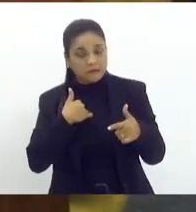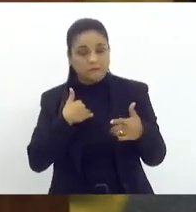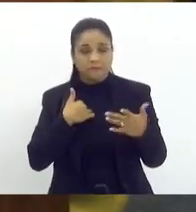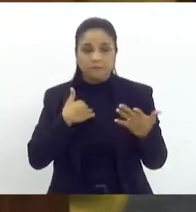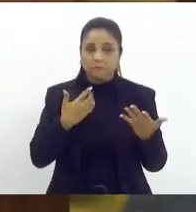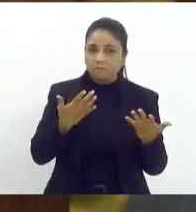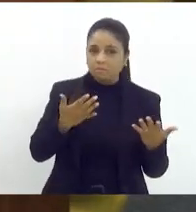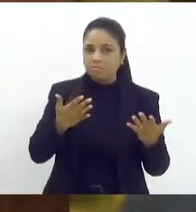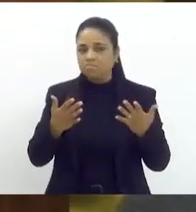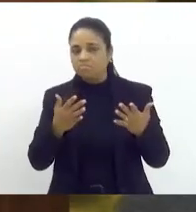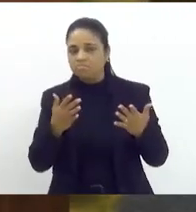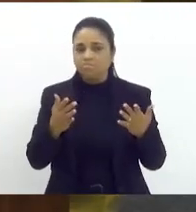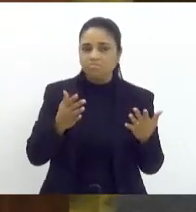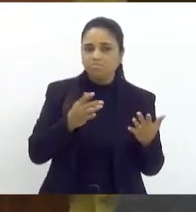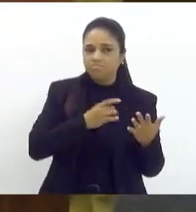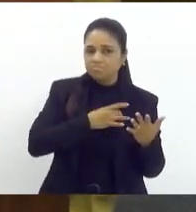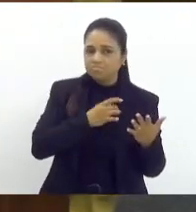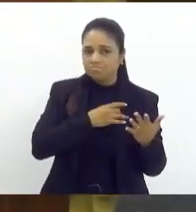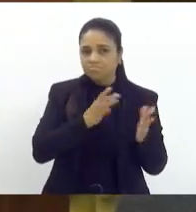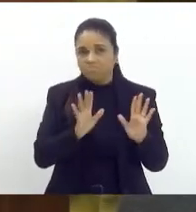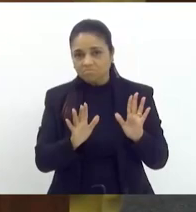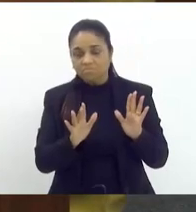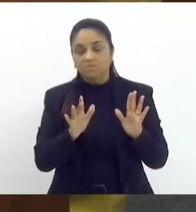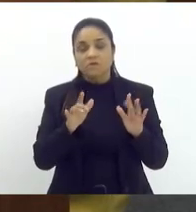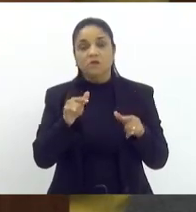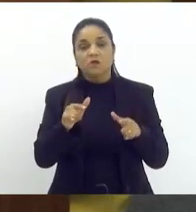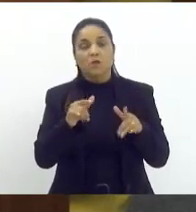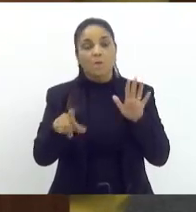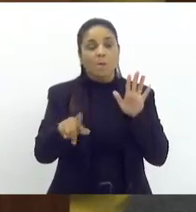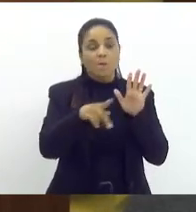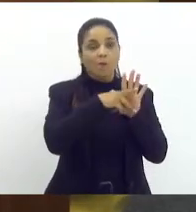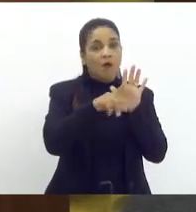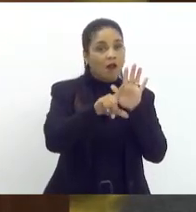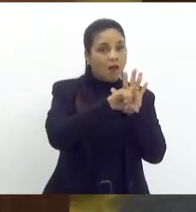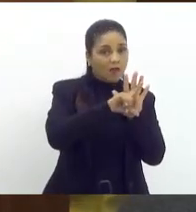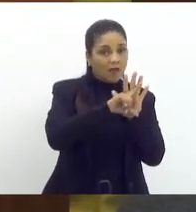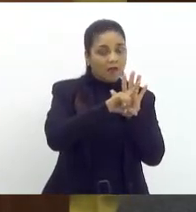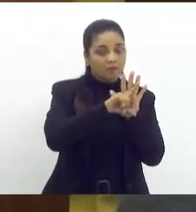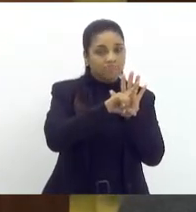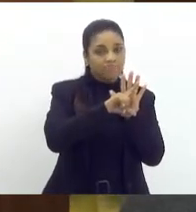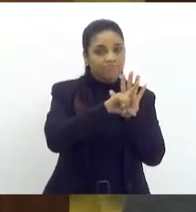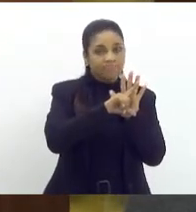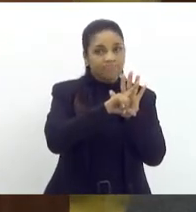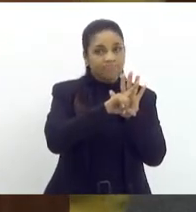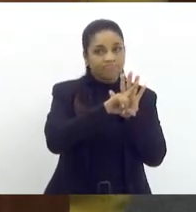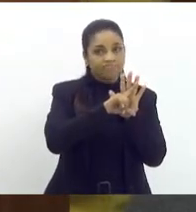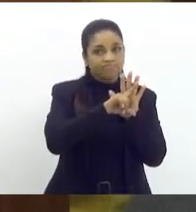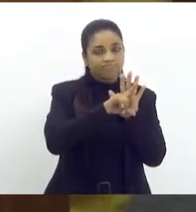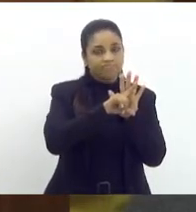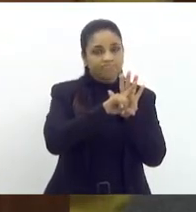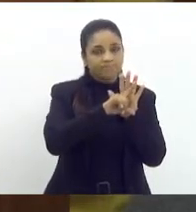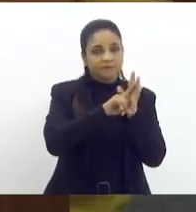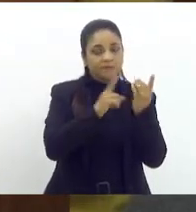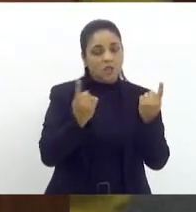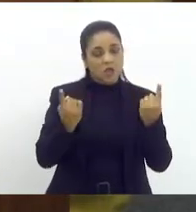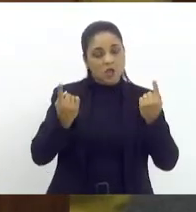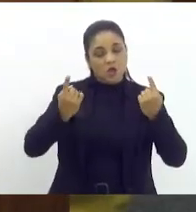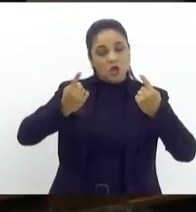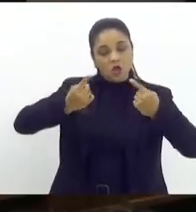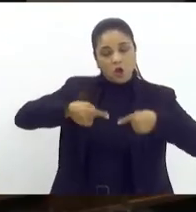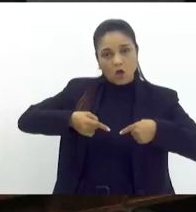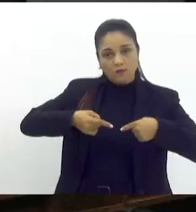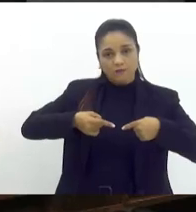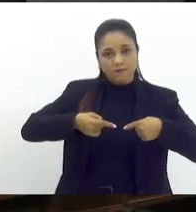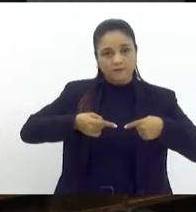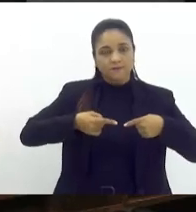seu presidente que o projeto de lei confronte com a nossa Constituição do